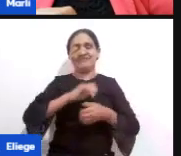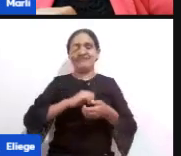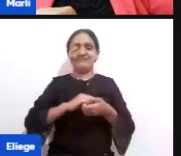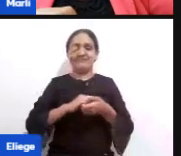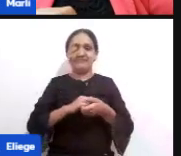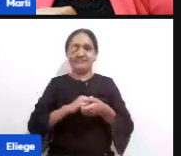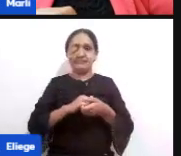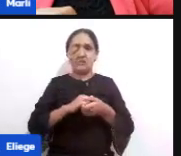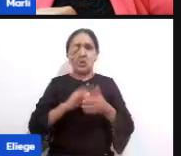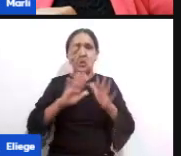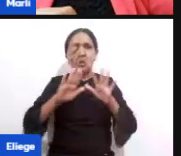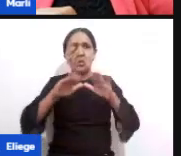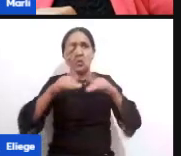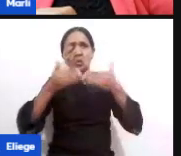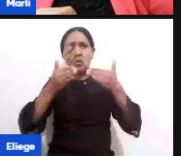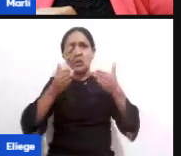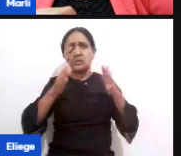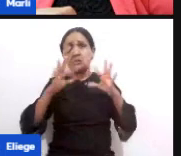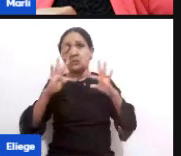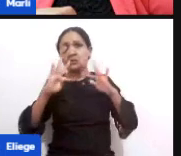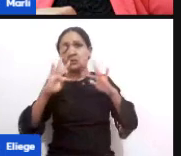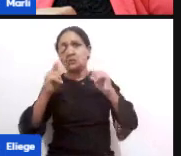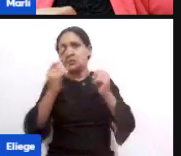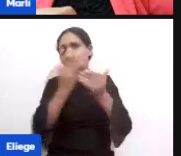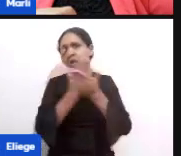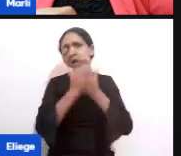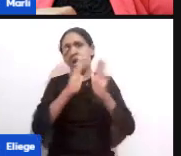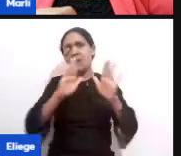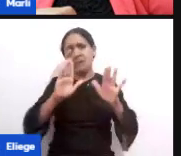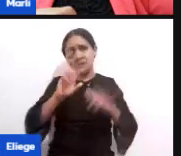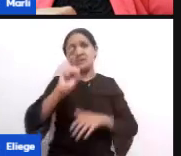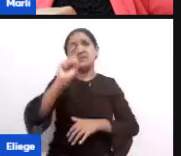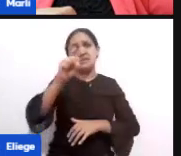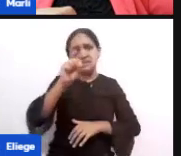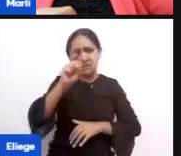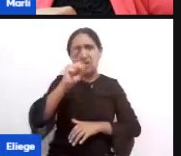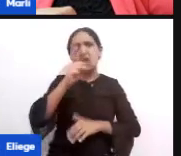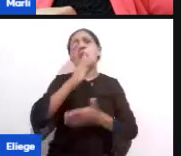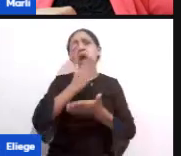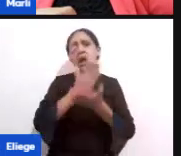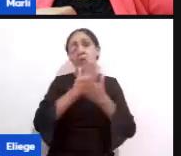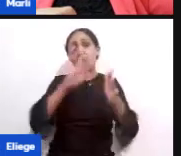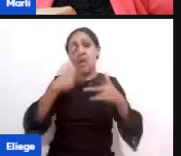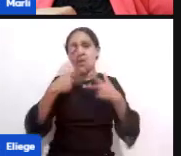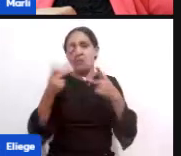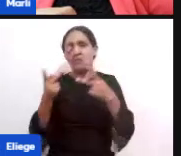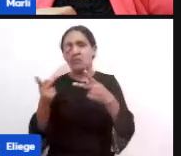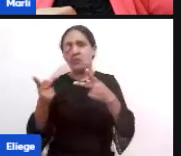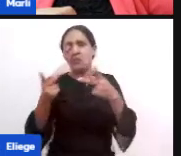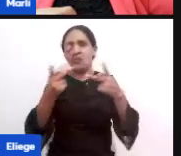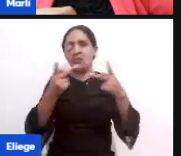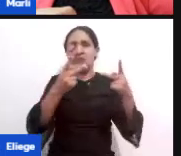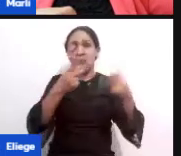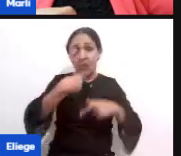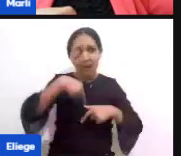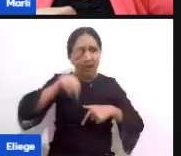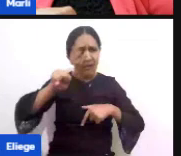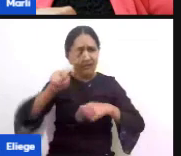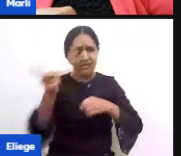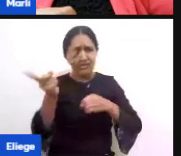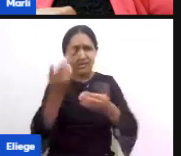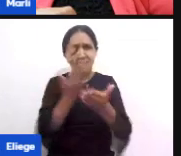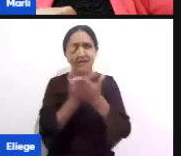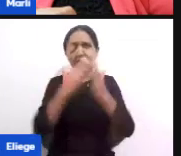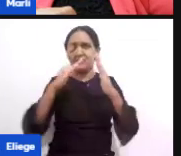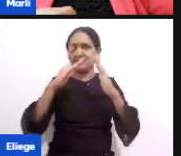Quando tudo isso passar, e vai passar, te convido a ir à escola.